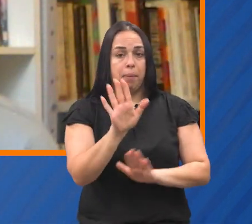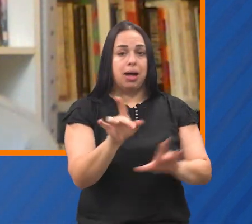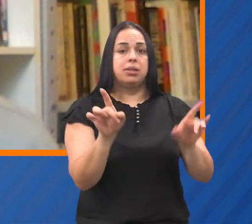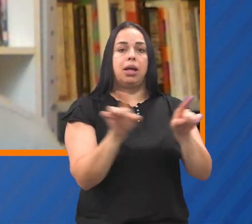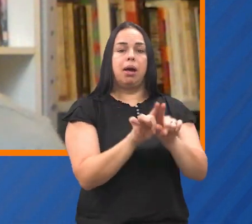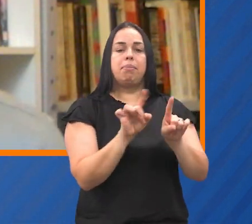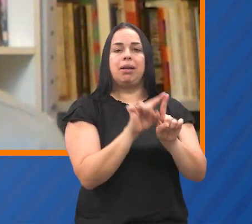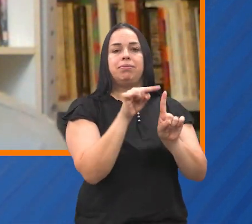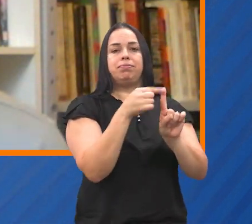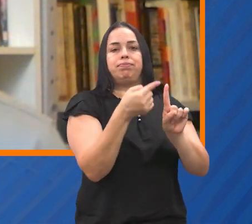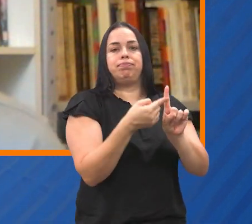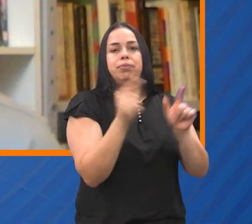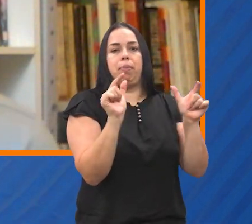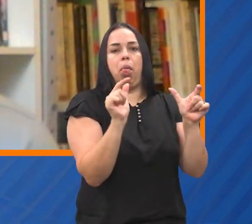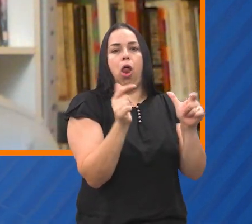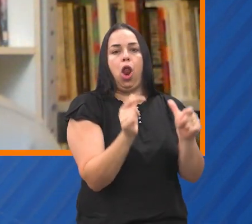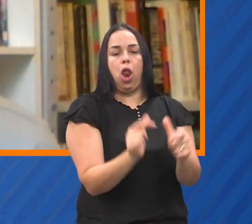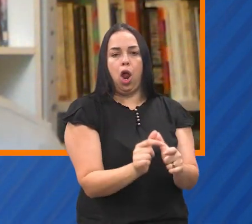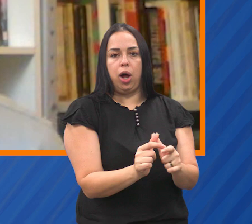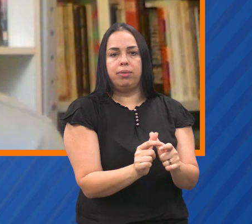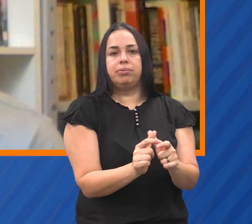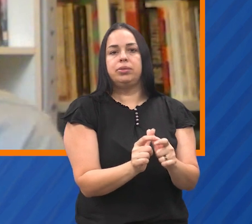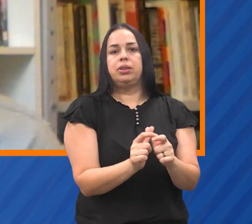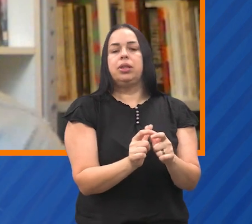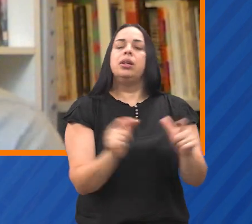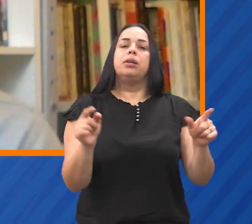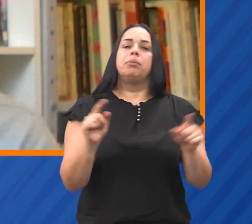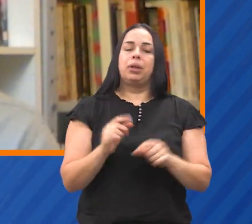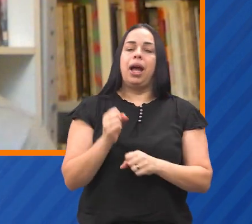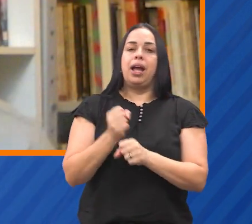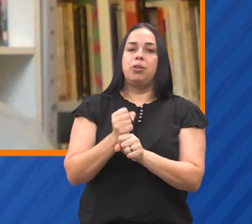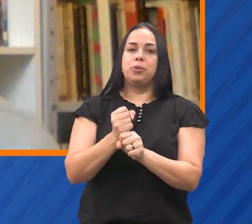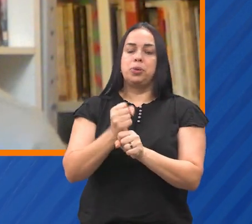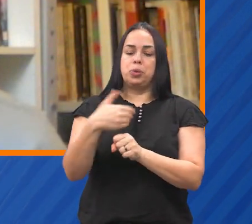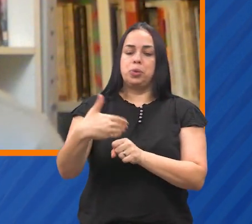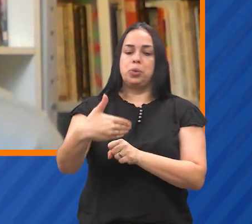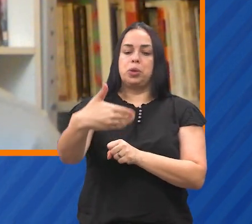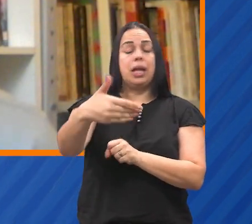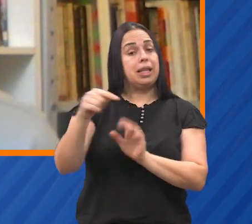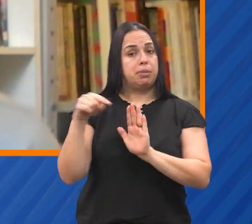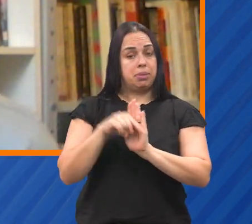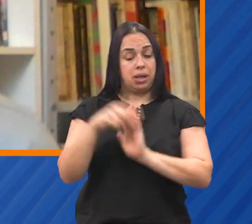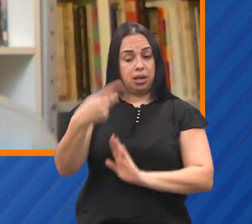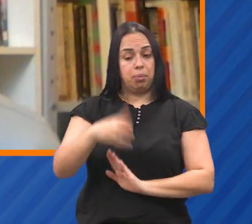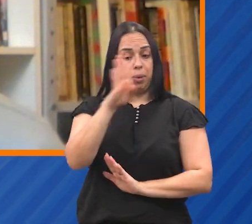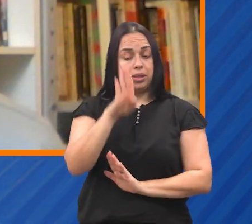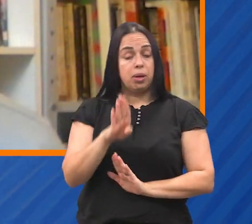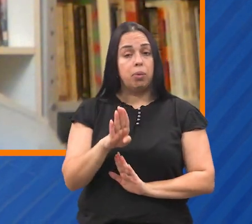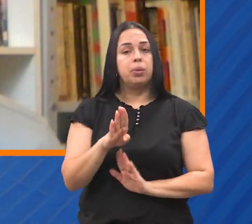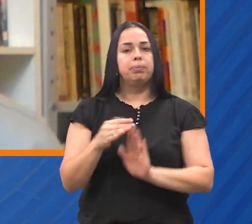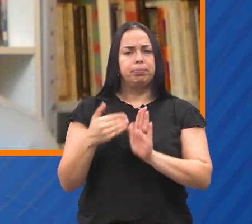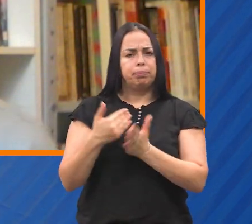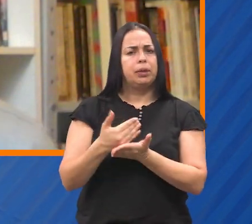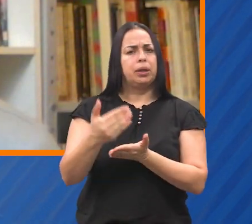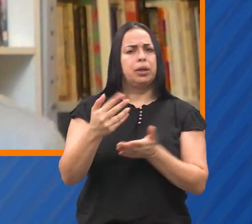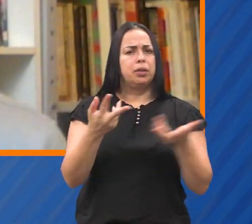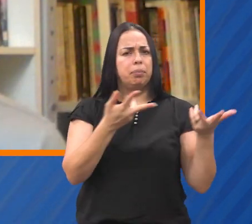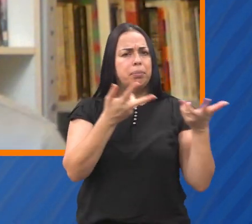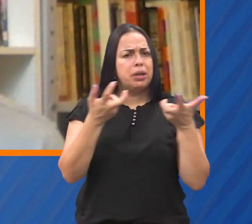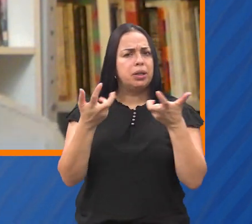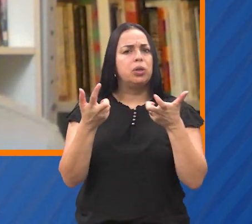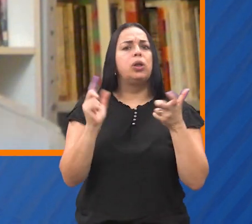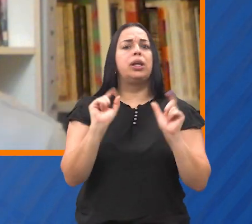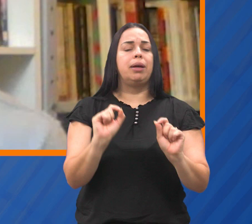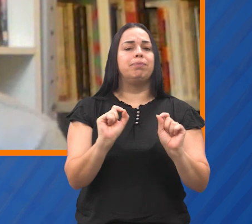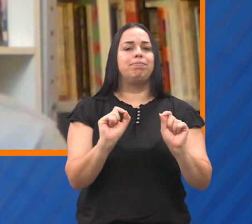também para a queda da taxa de fecundidade. Então, isso vai fazer com que nos próximos anos, nas próximas pesquisas no Brasil, a gente